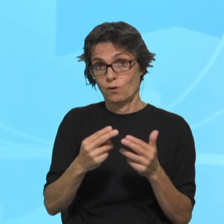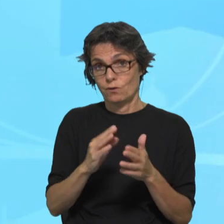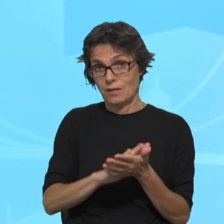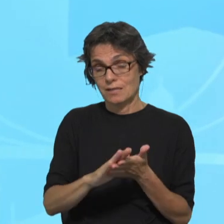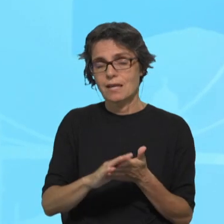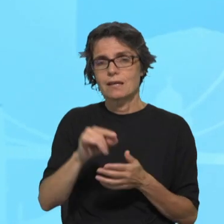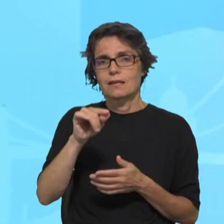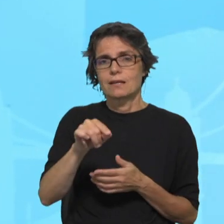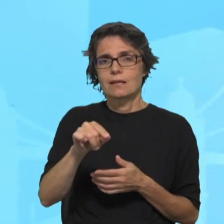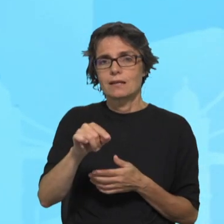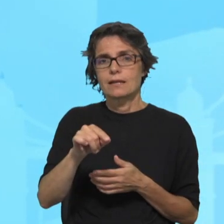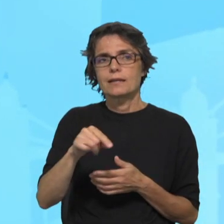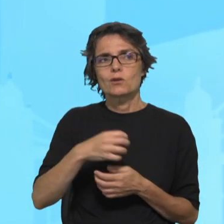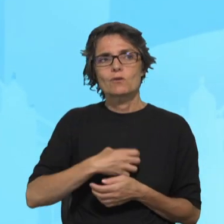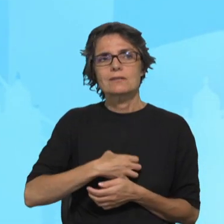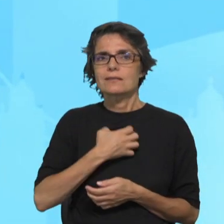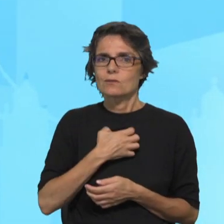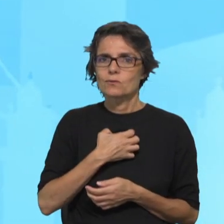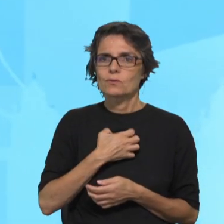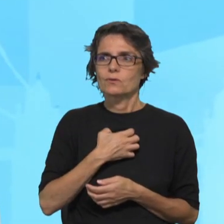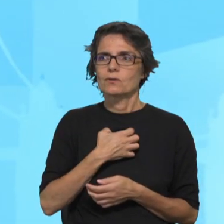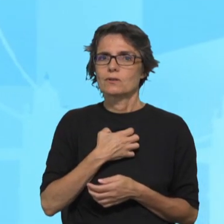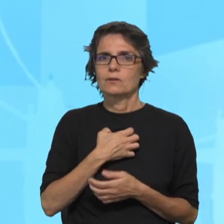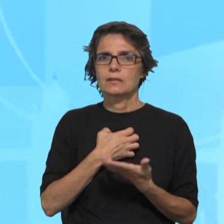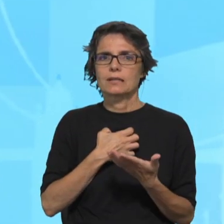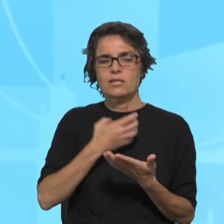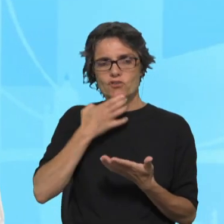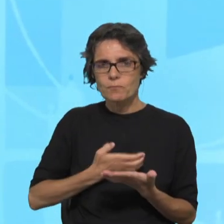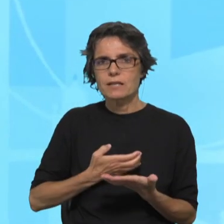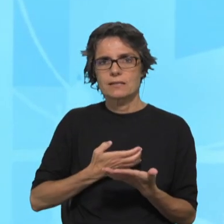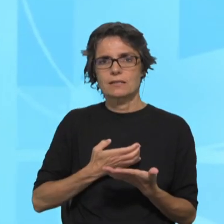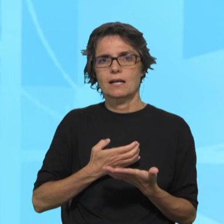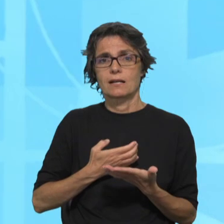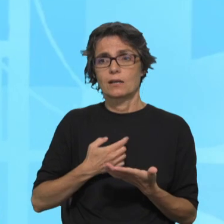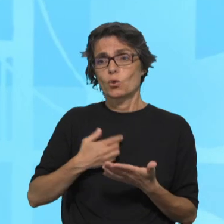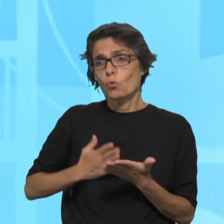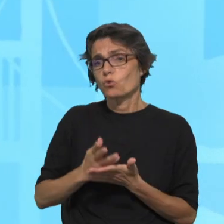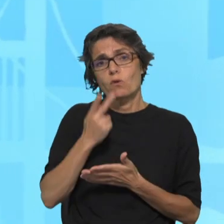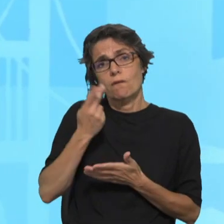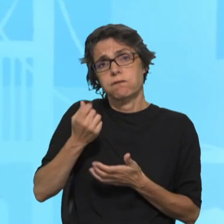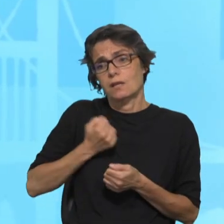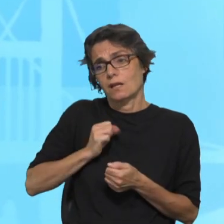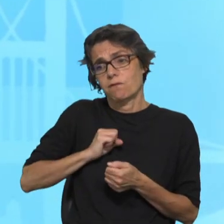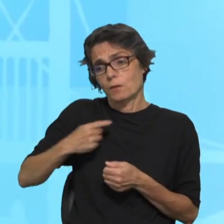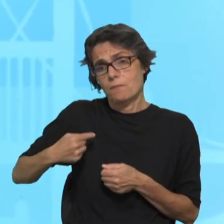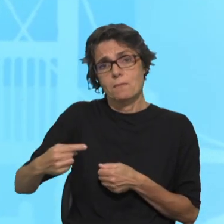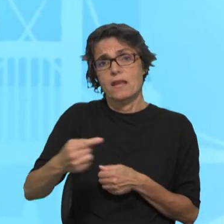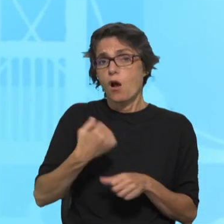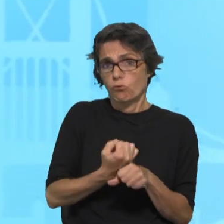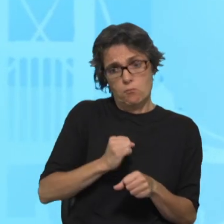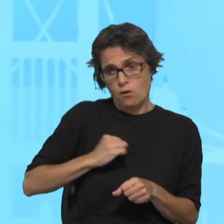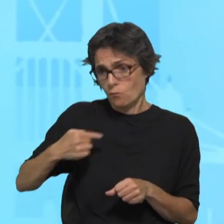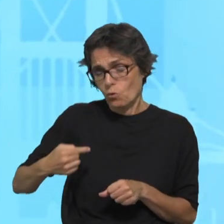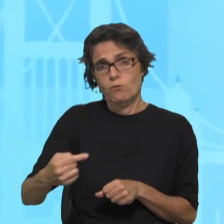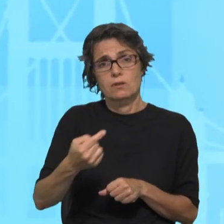esta vivência cristã, católica, missionária, no meu dia-a-dia, no meu trabalho, na minha vida